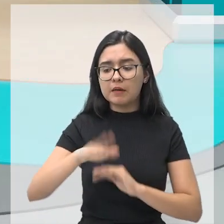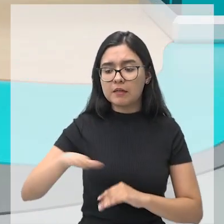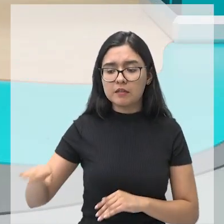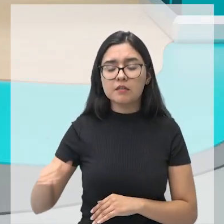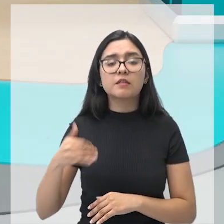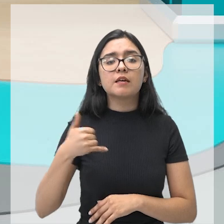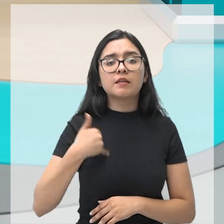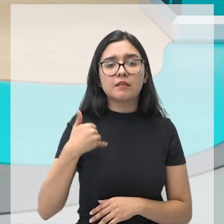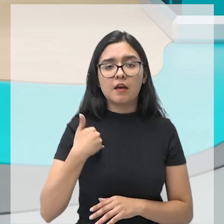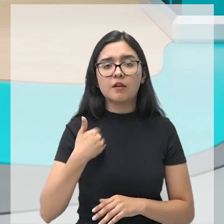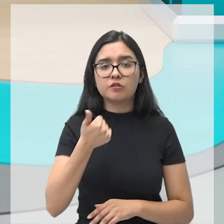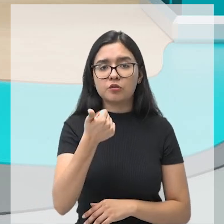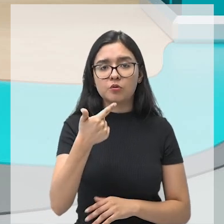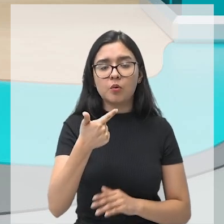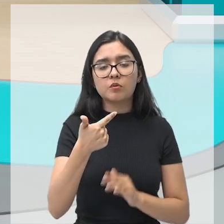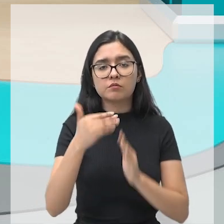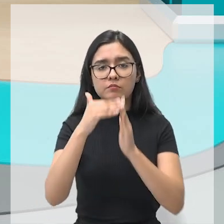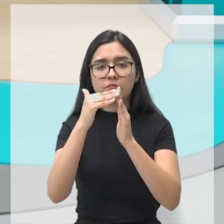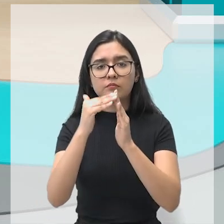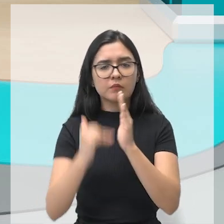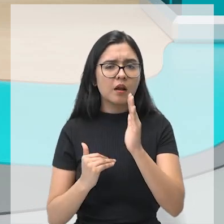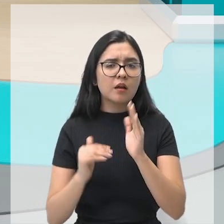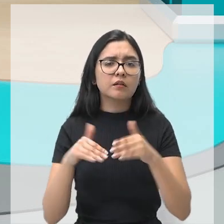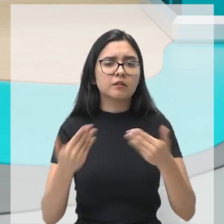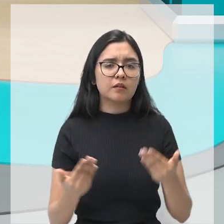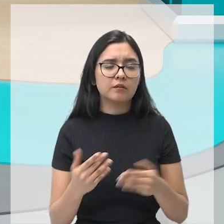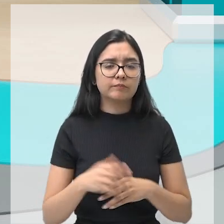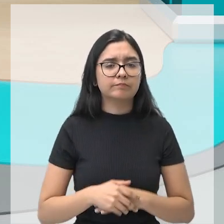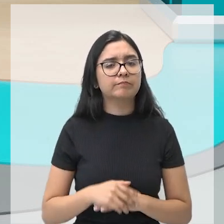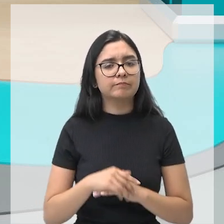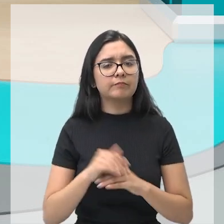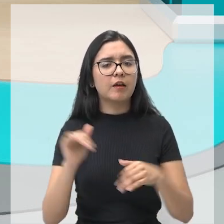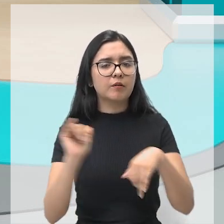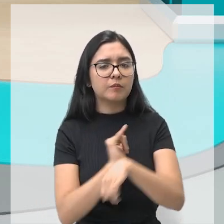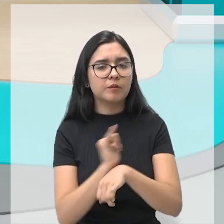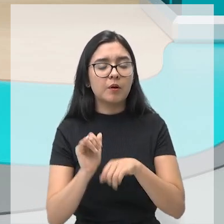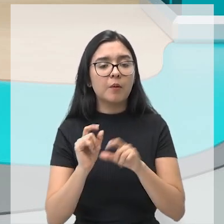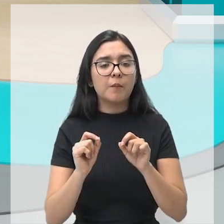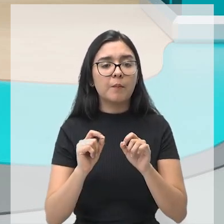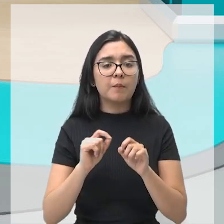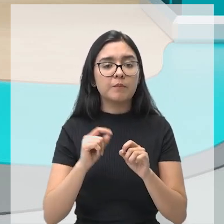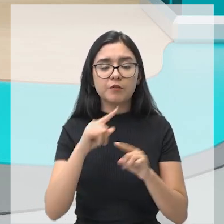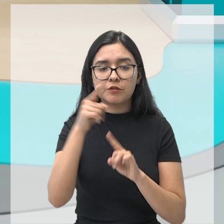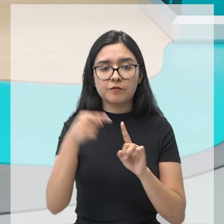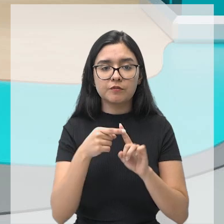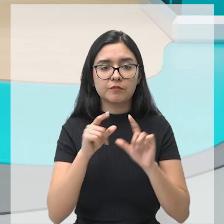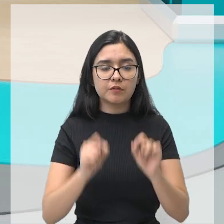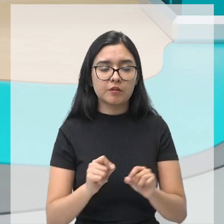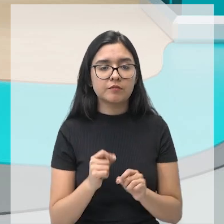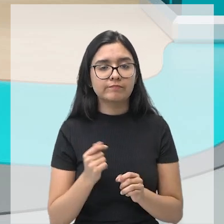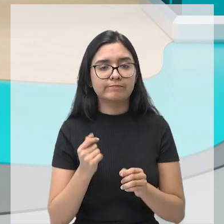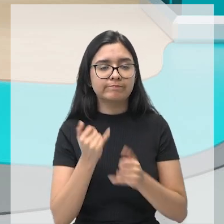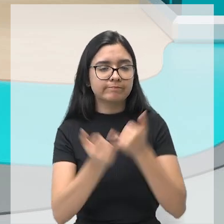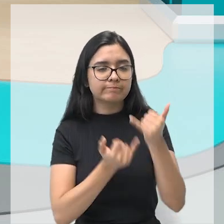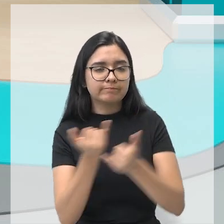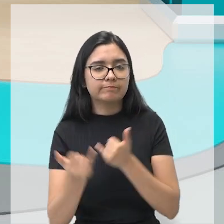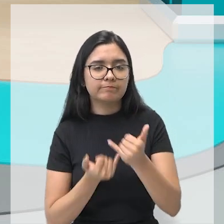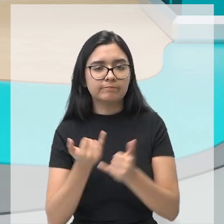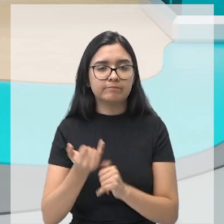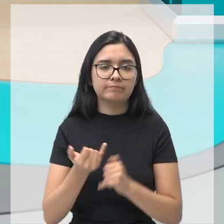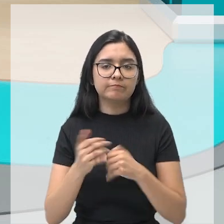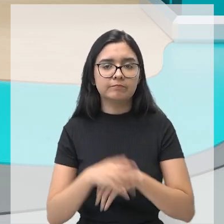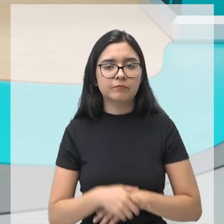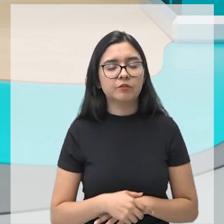12 anos, tá bom? E ele foi desenvolvido aí como uma forma divertida de descobrir o basquete, ok? Para a